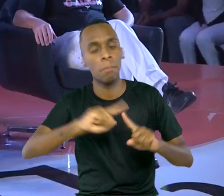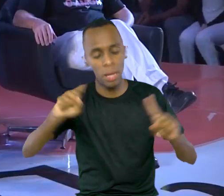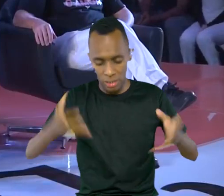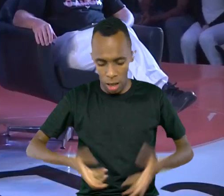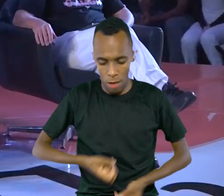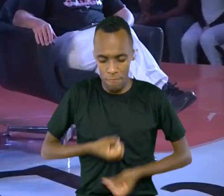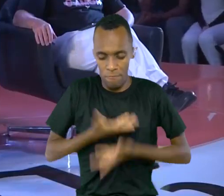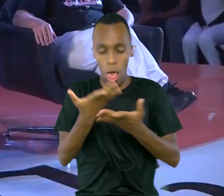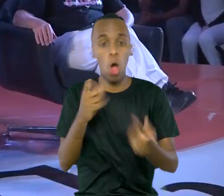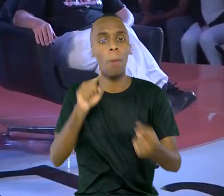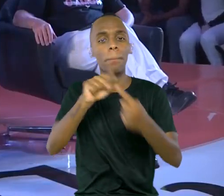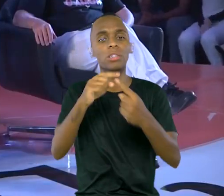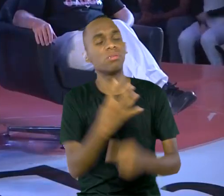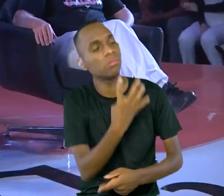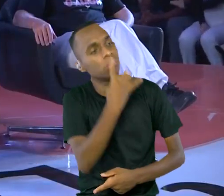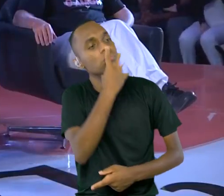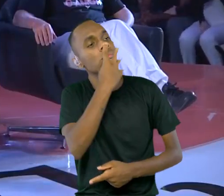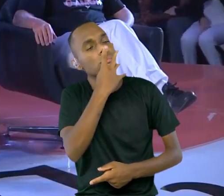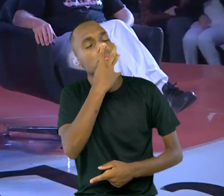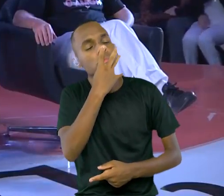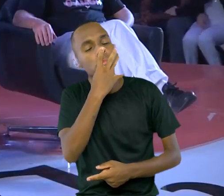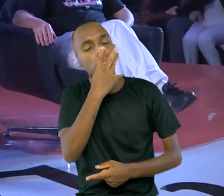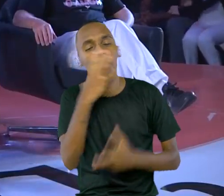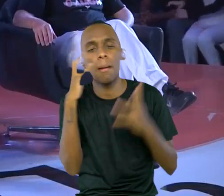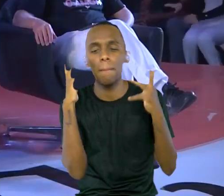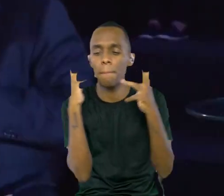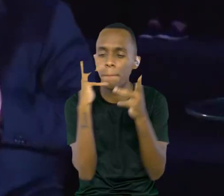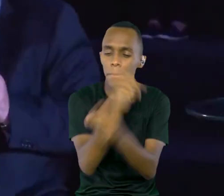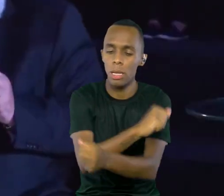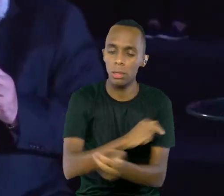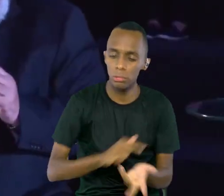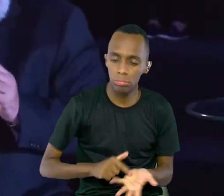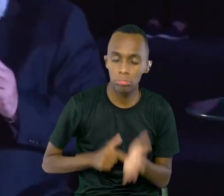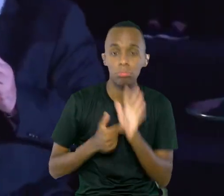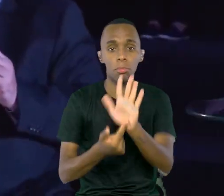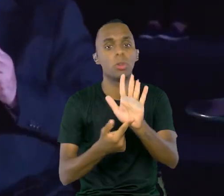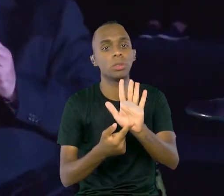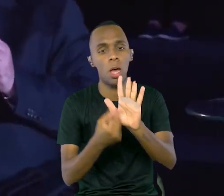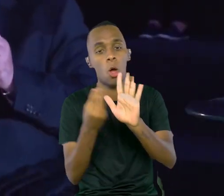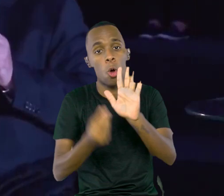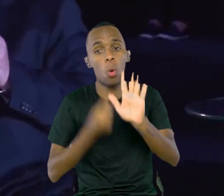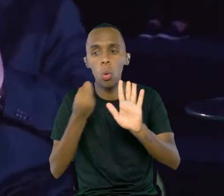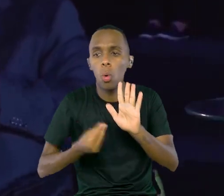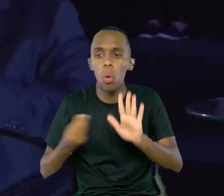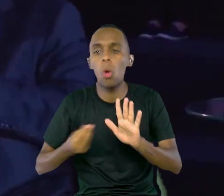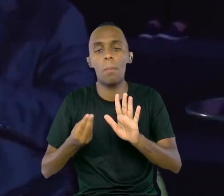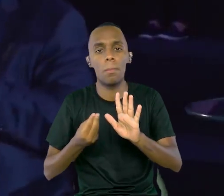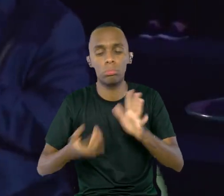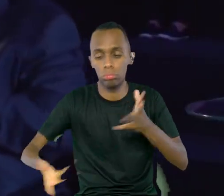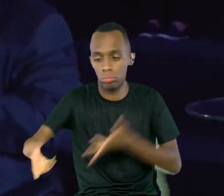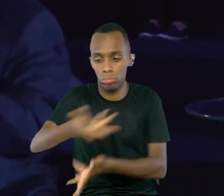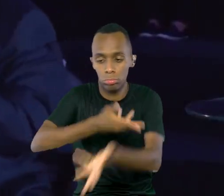sabia. Elas declamavam para encantar, para trazer beleza, para mostrar o quanto que a